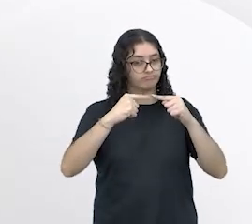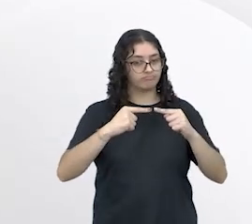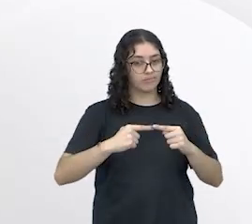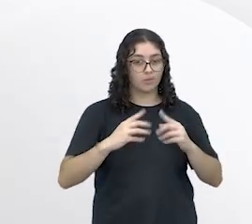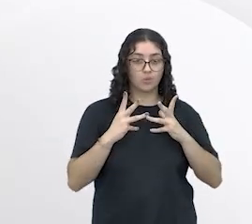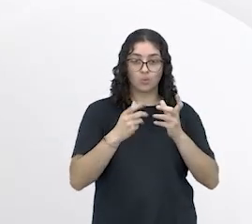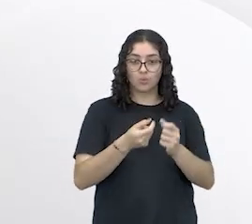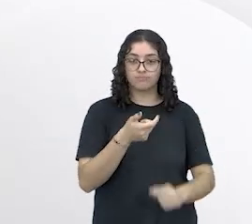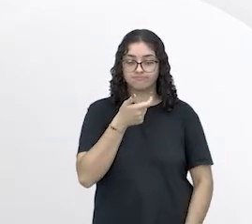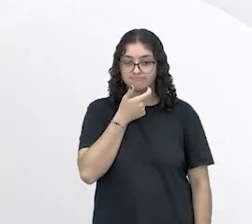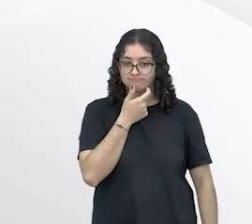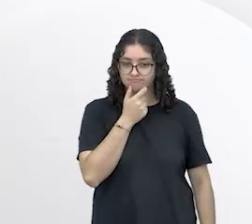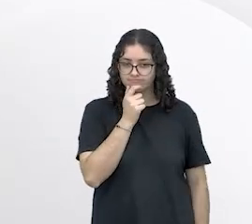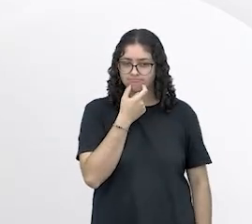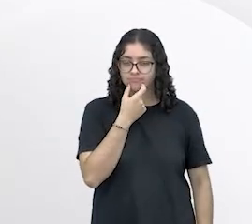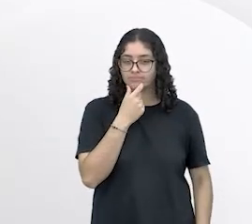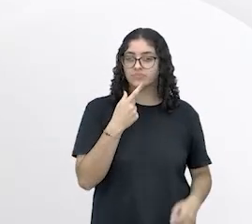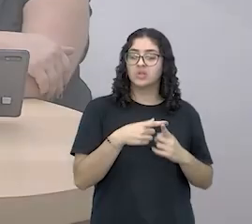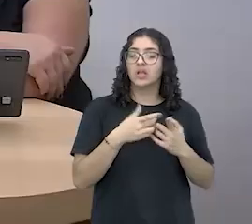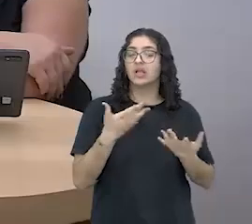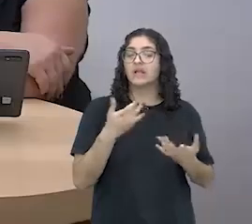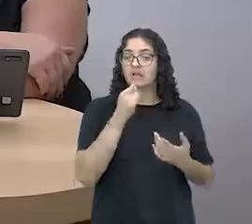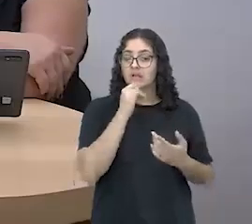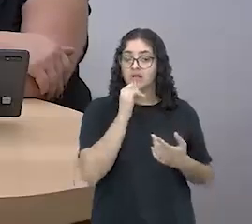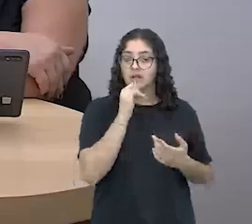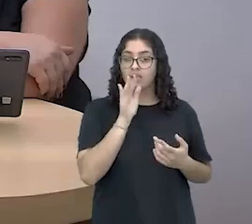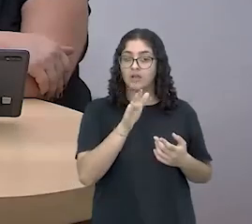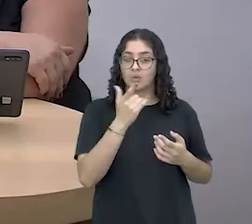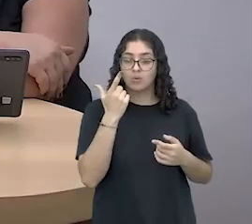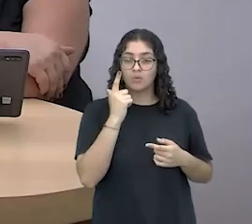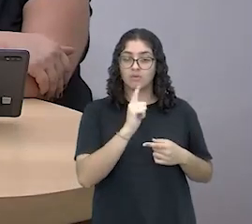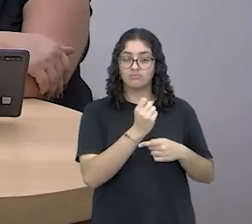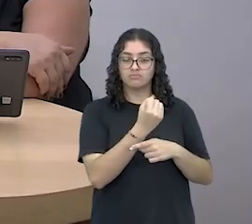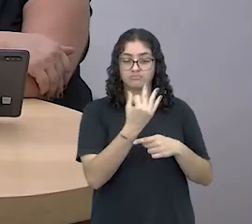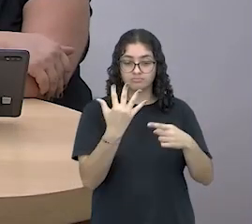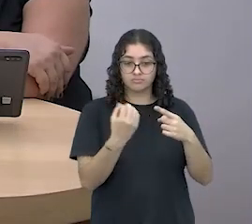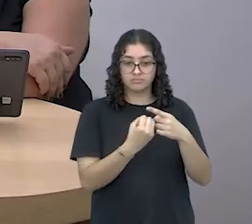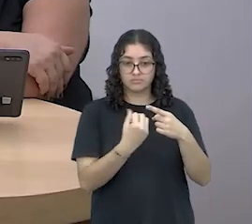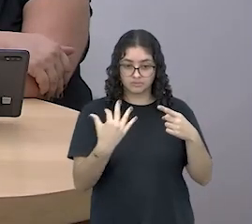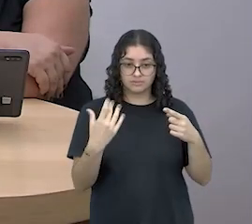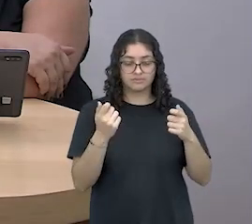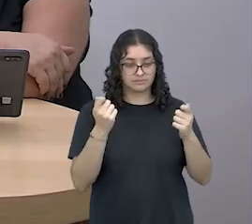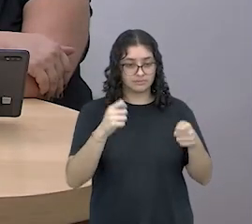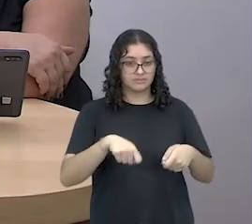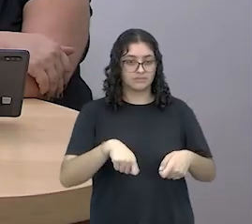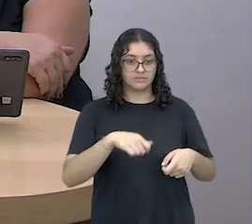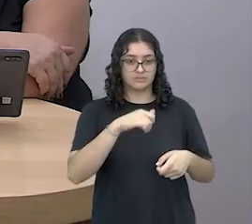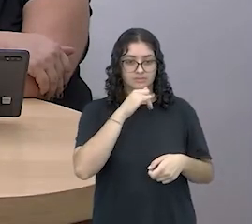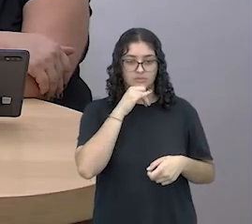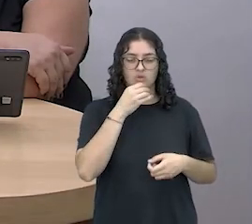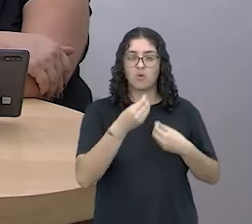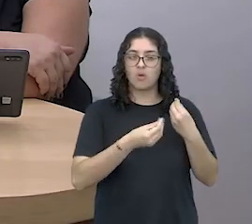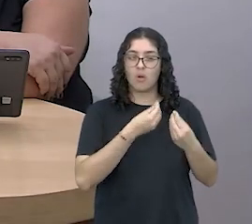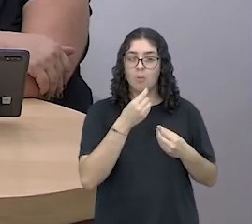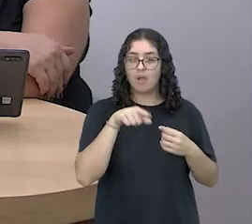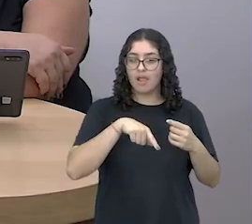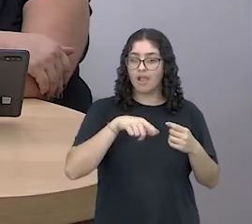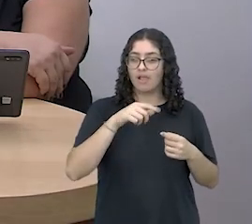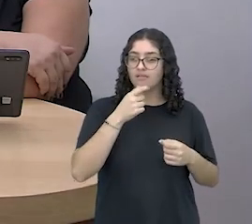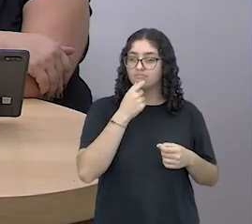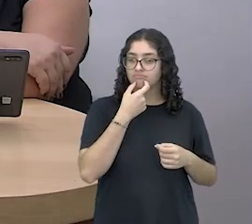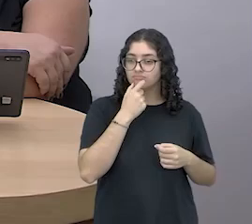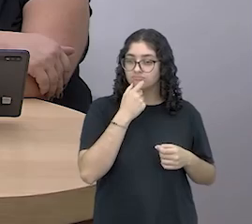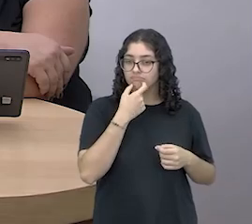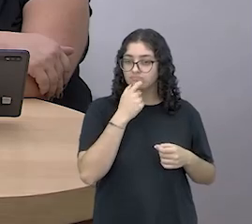em inglês, né? Por que não já trabalhar algumas frações, né? Pequenas frações. Como que eu leio uma fração em inglês,